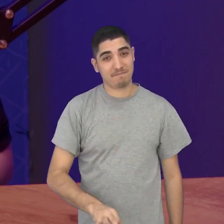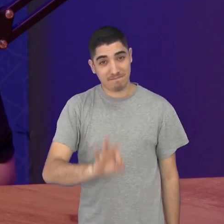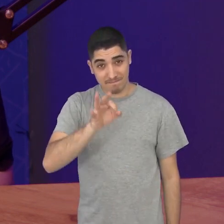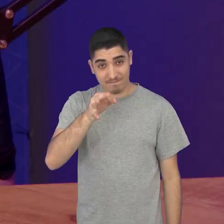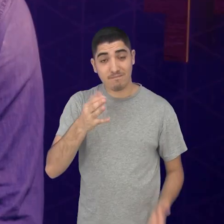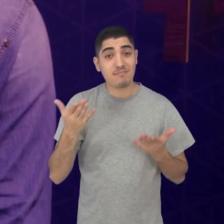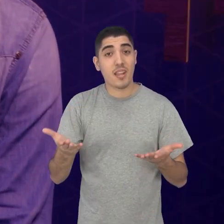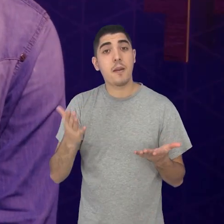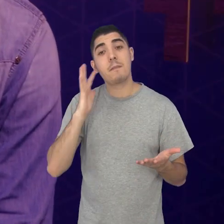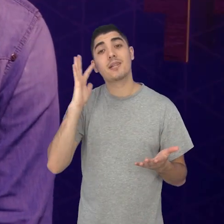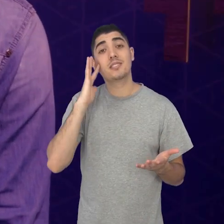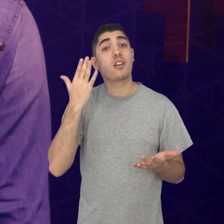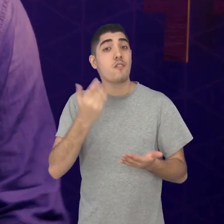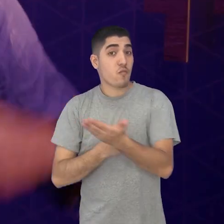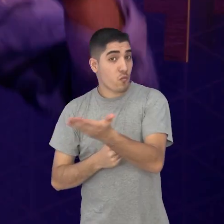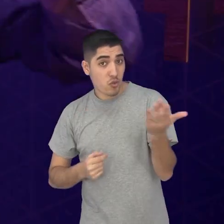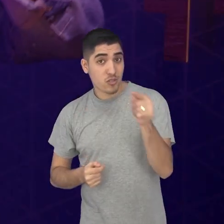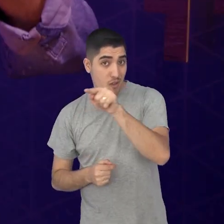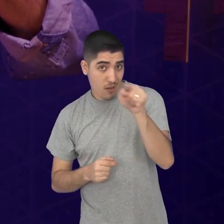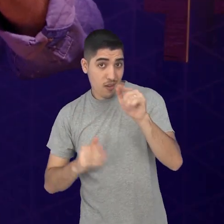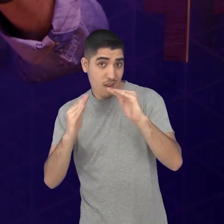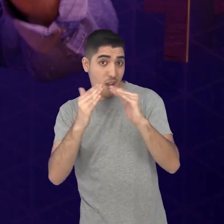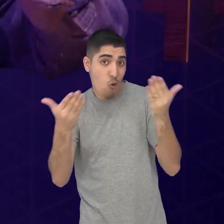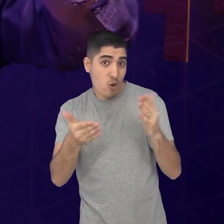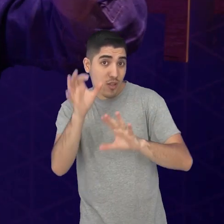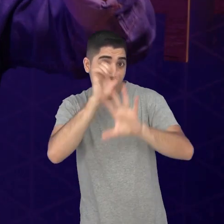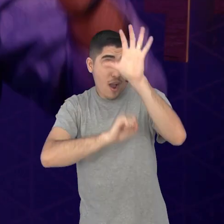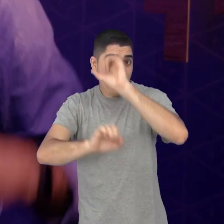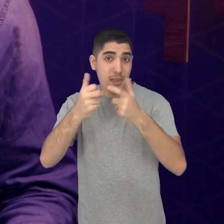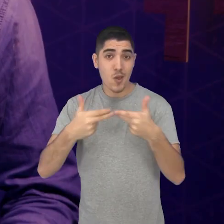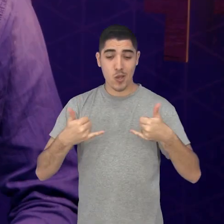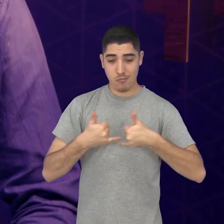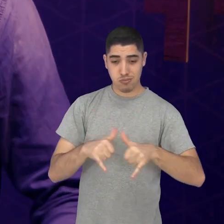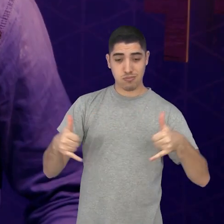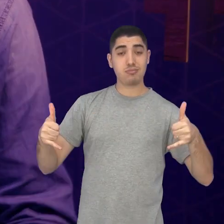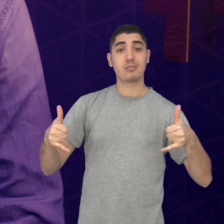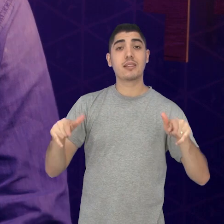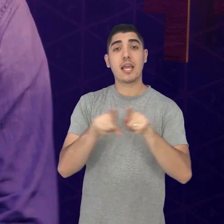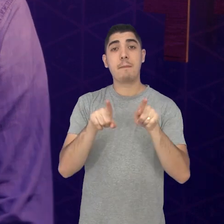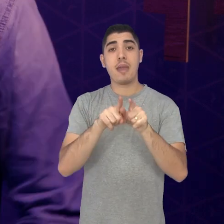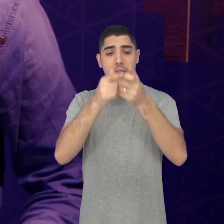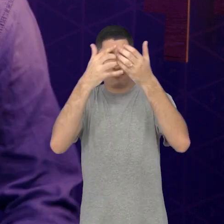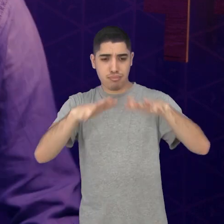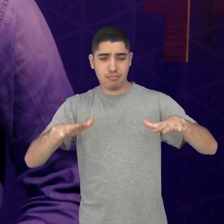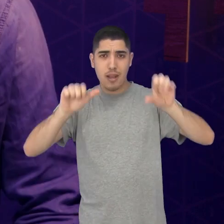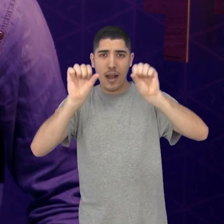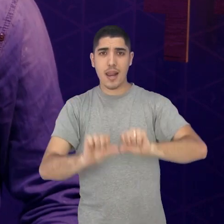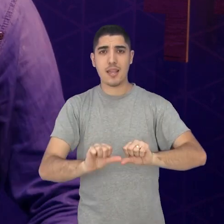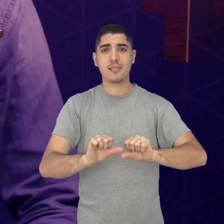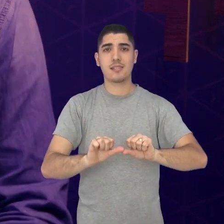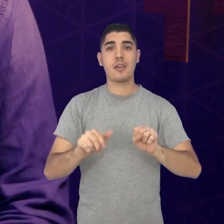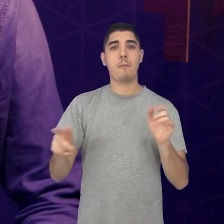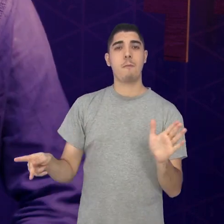Samuel. É isso aí. Quem diria que você aí de casa ia aprender sobre energia elétrica, crise